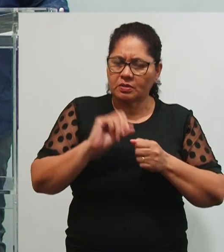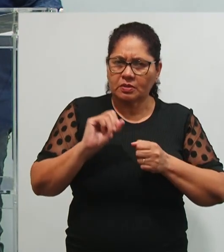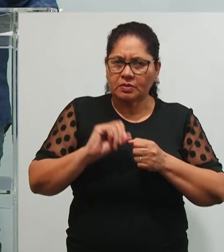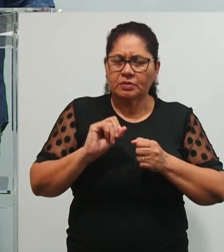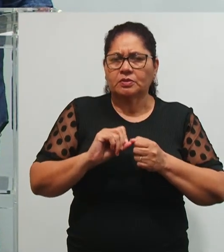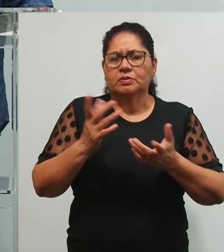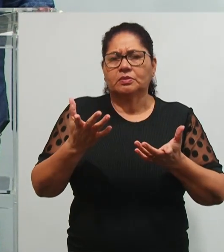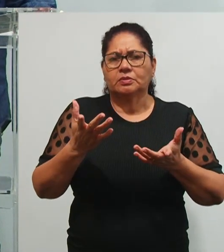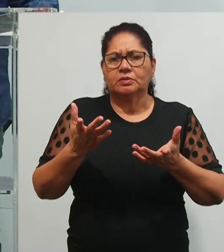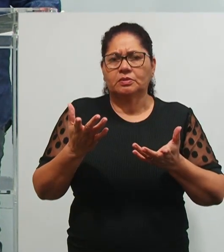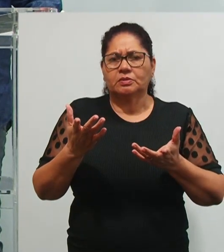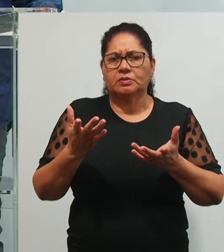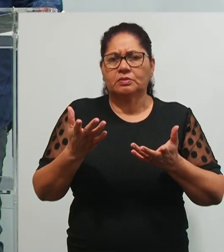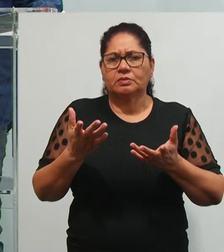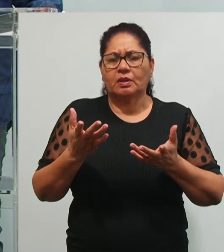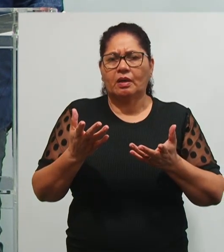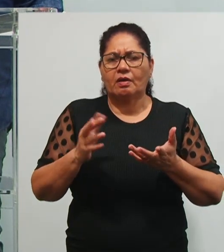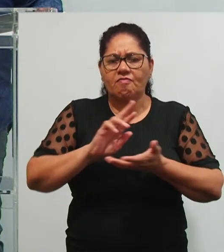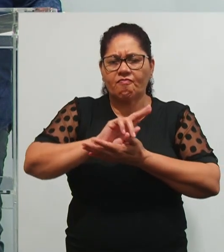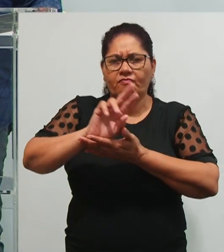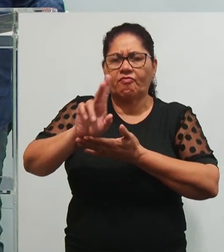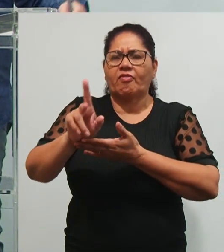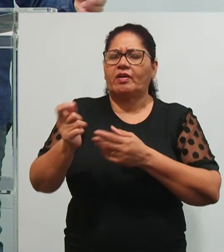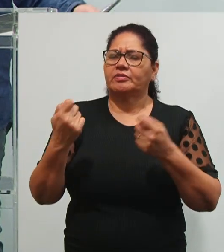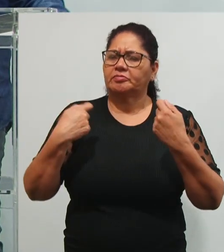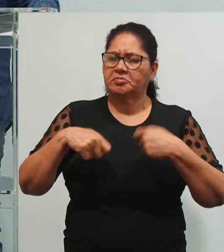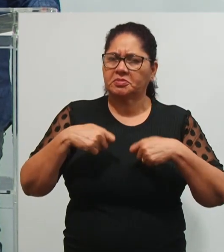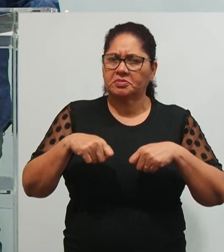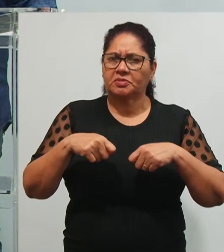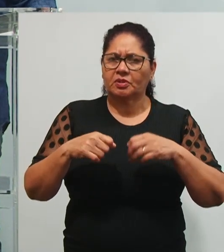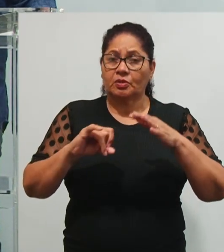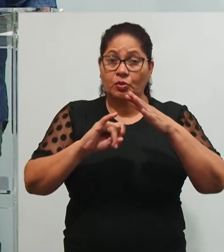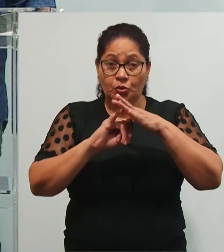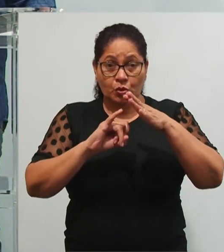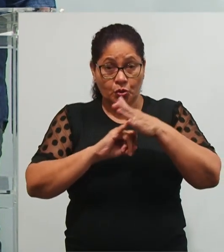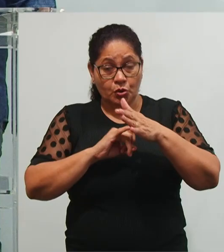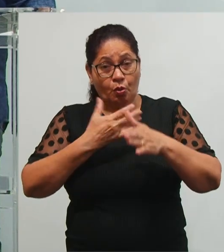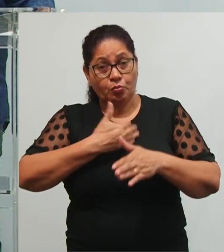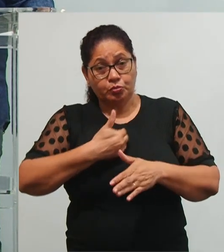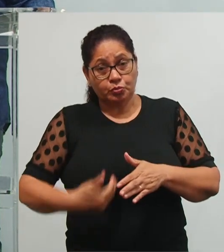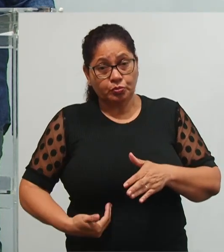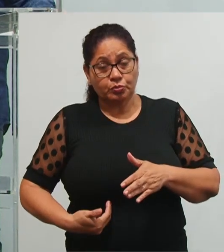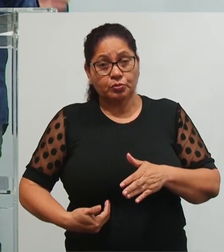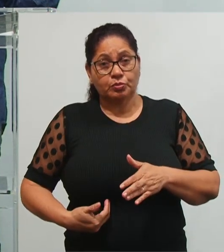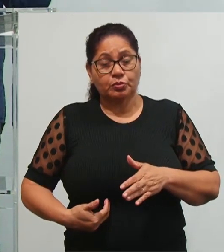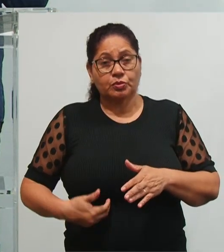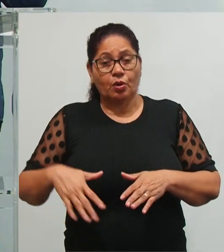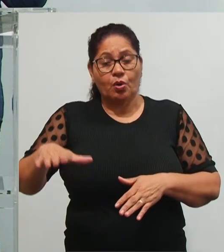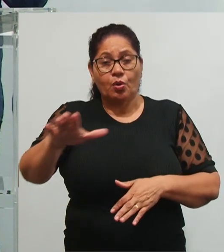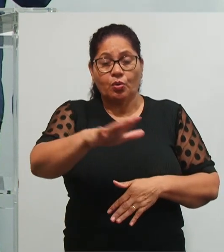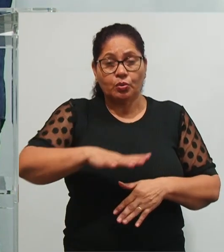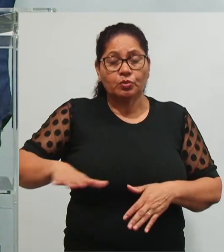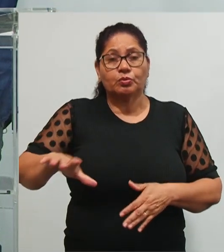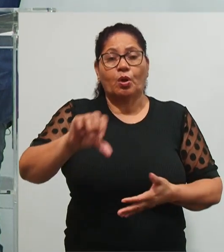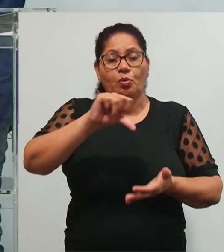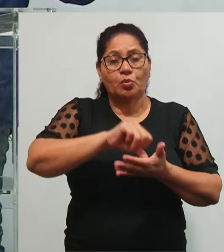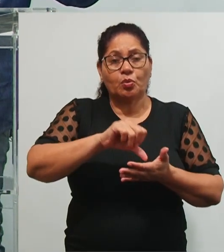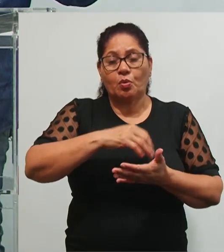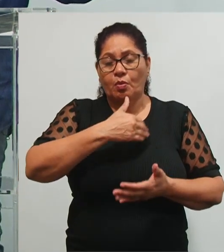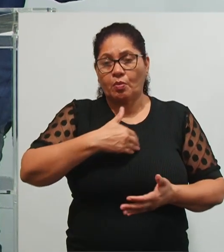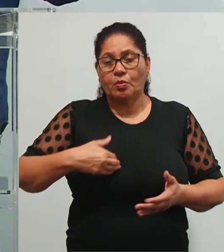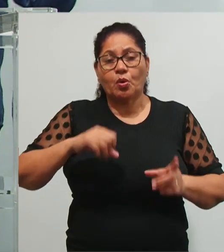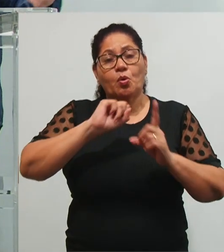ser aplicado a uma demanda, a uma necessidade, né, das instituições públicas ou do campo